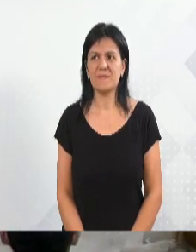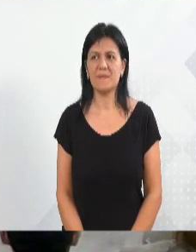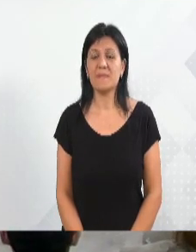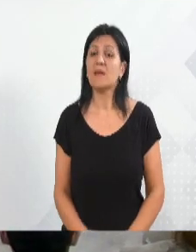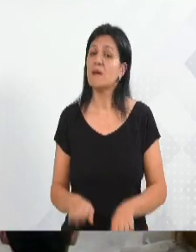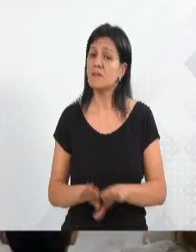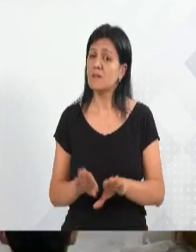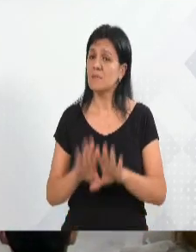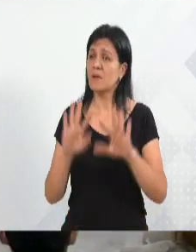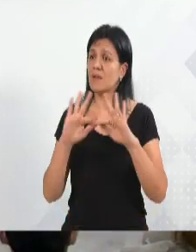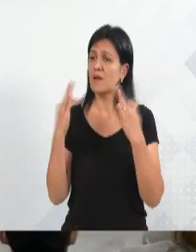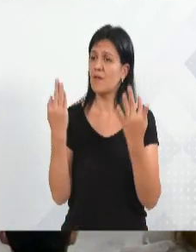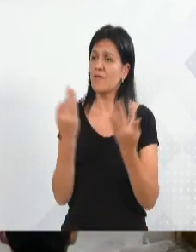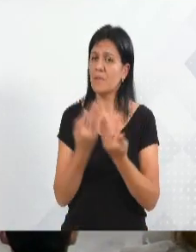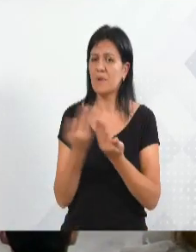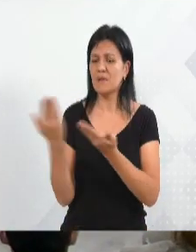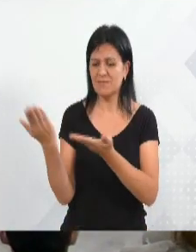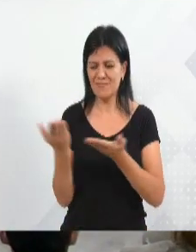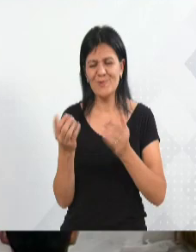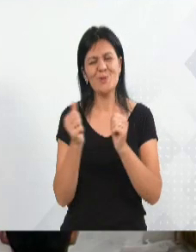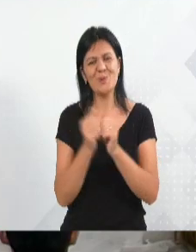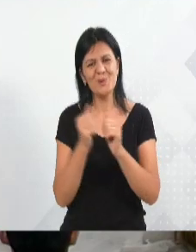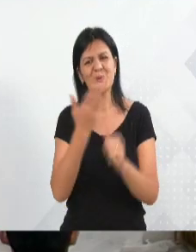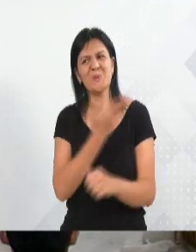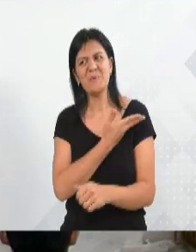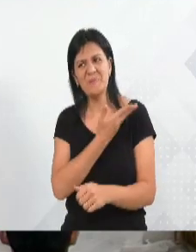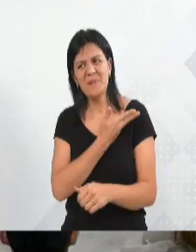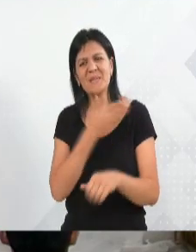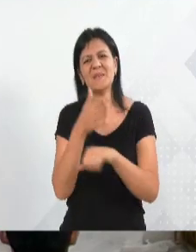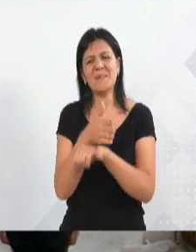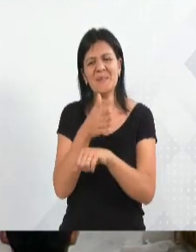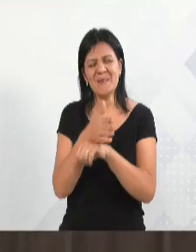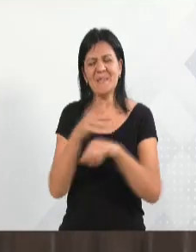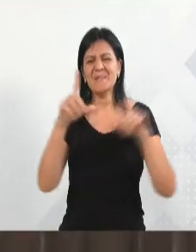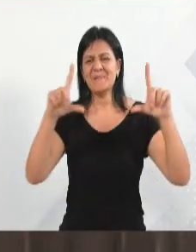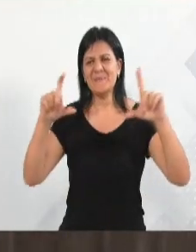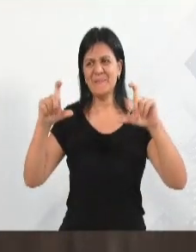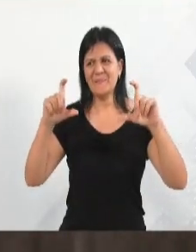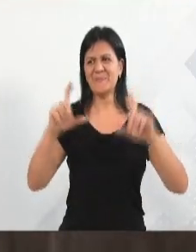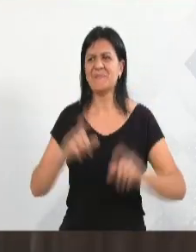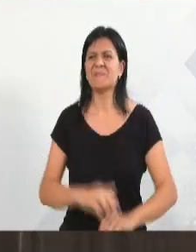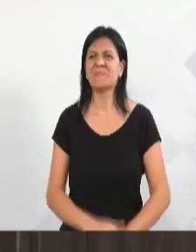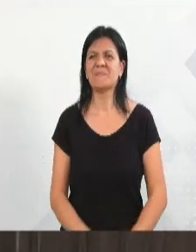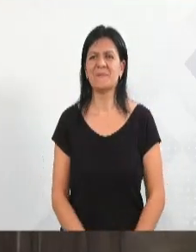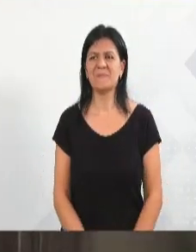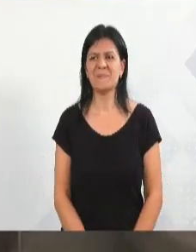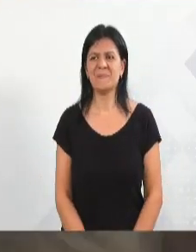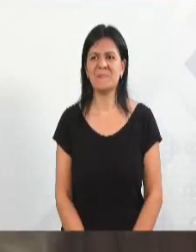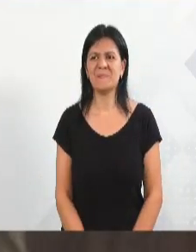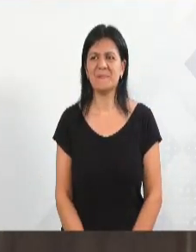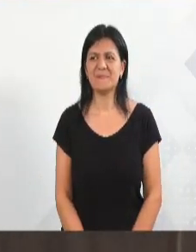Convido a família, amigos, para participarem junto da foto.